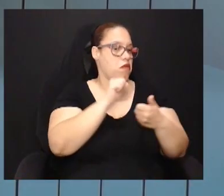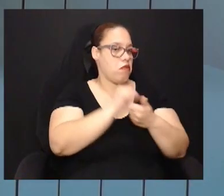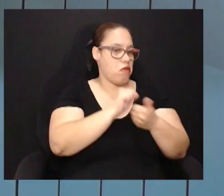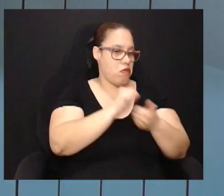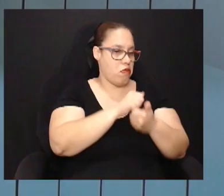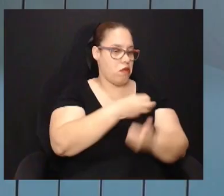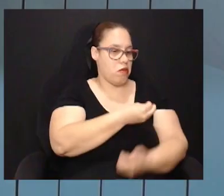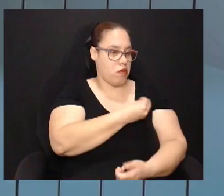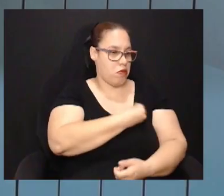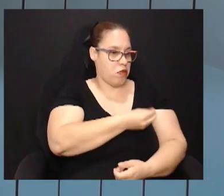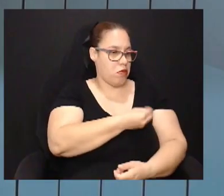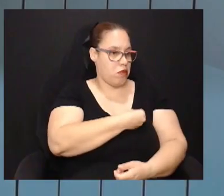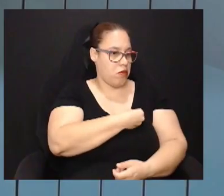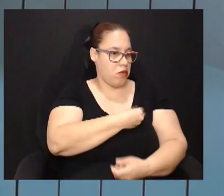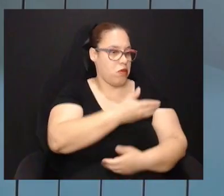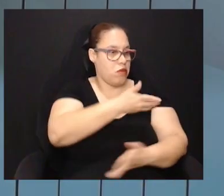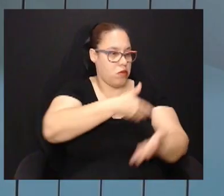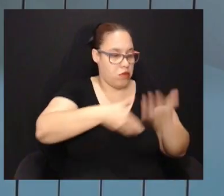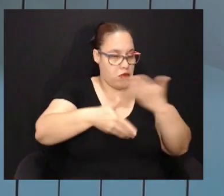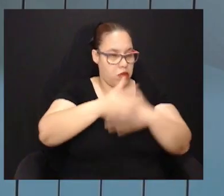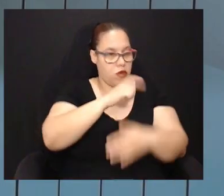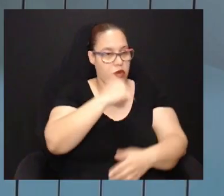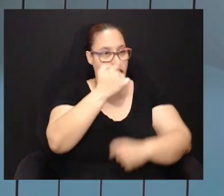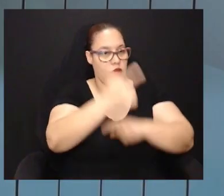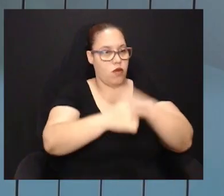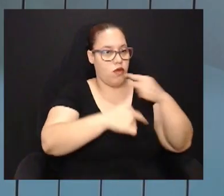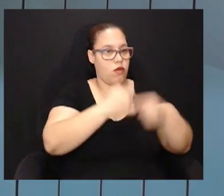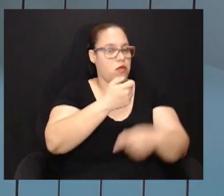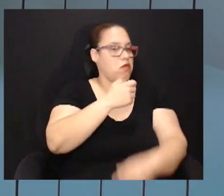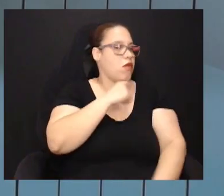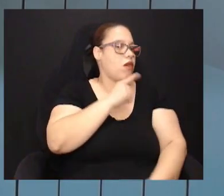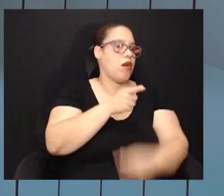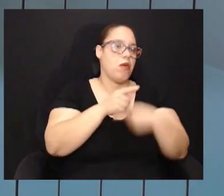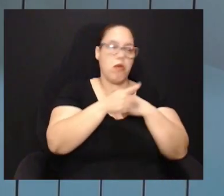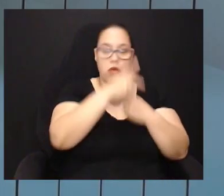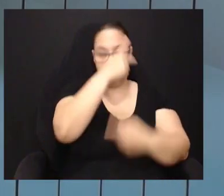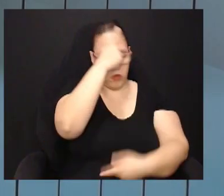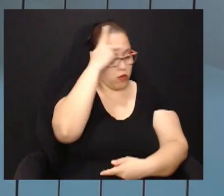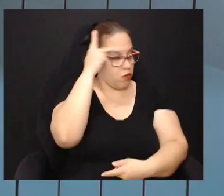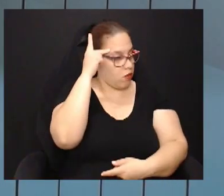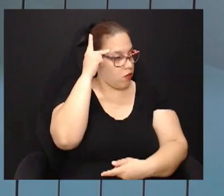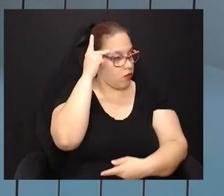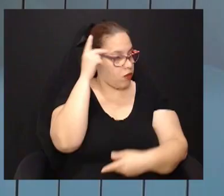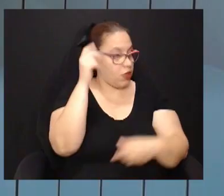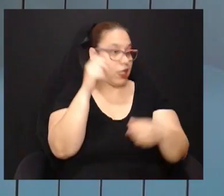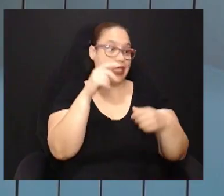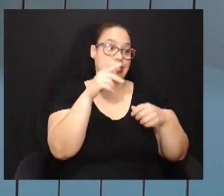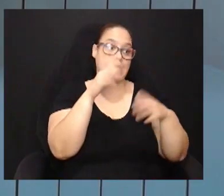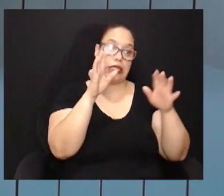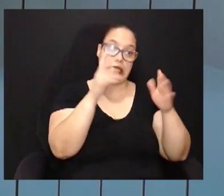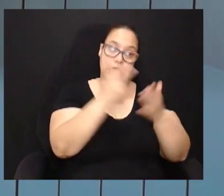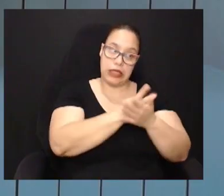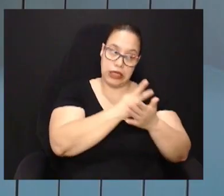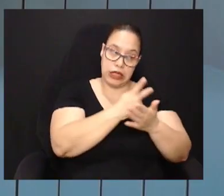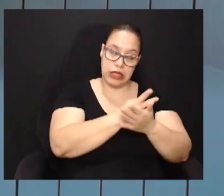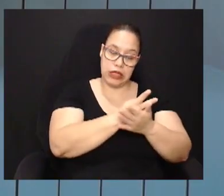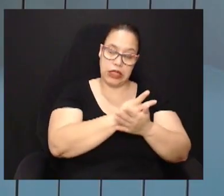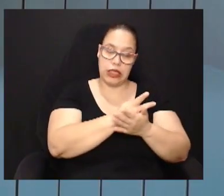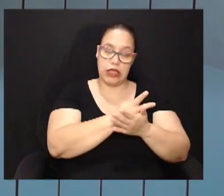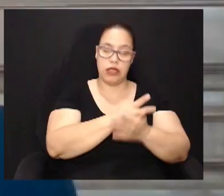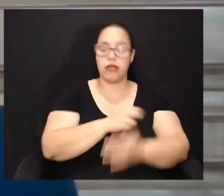da qualidade de vida, né, um ali contribuindo com o outro, para que nenhuma pessoa seja lesada nesse sentido,